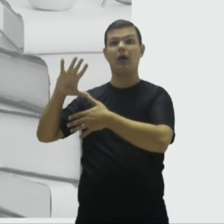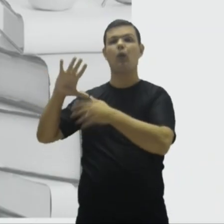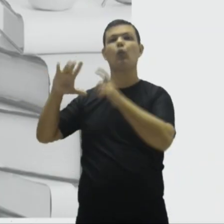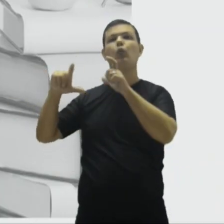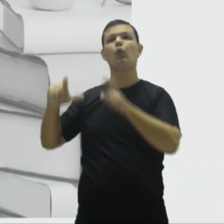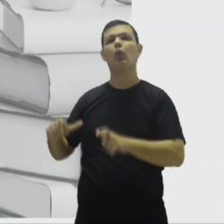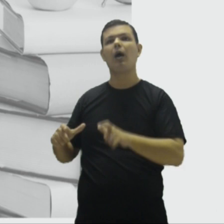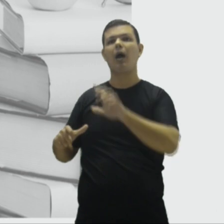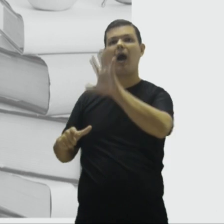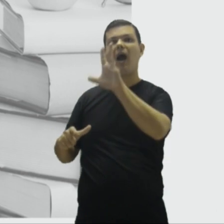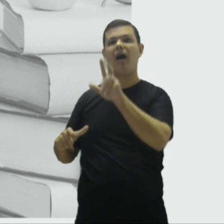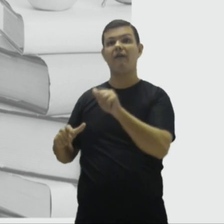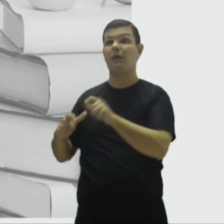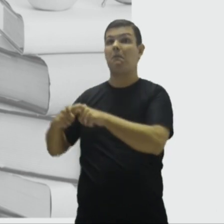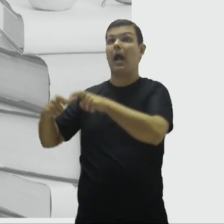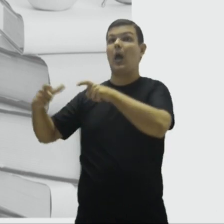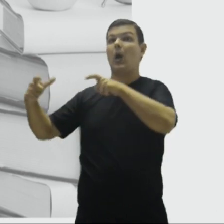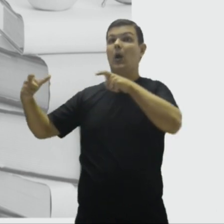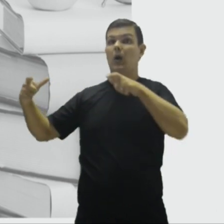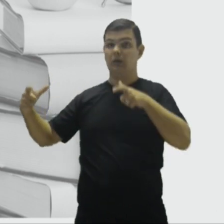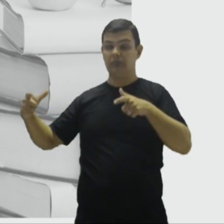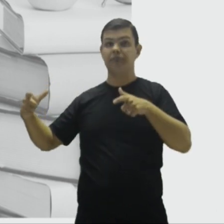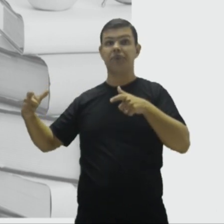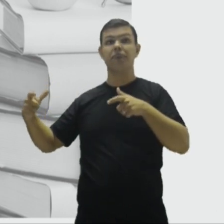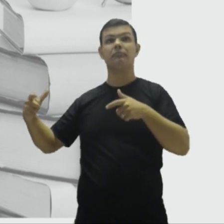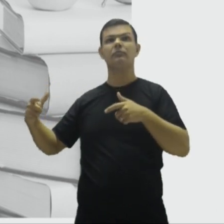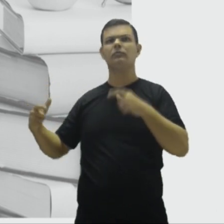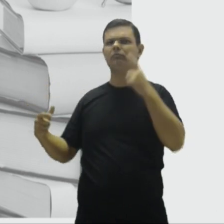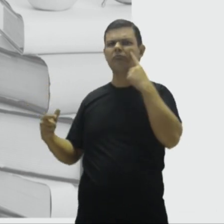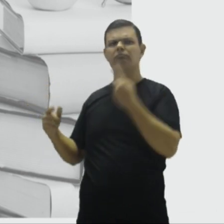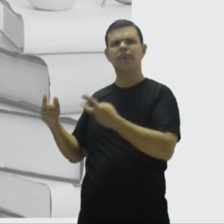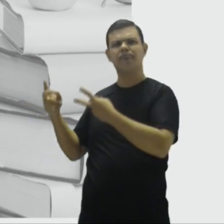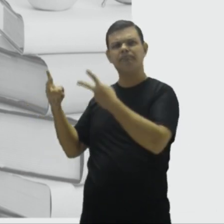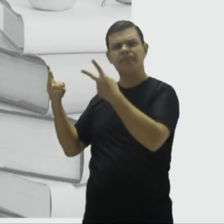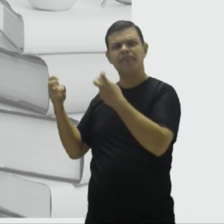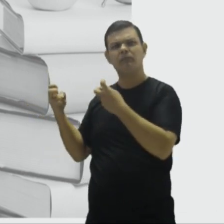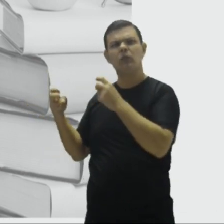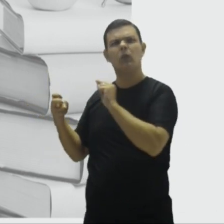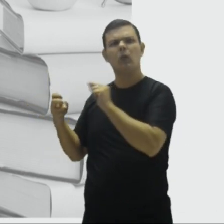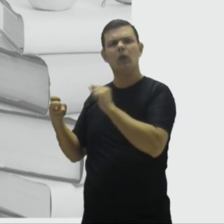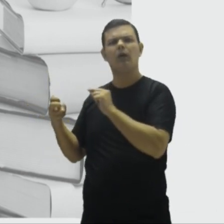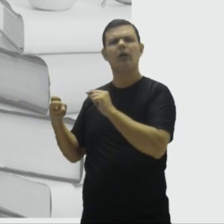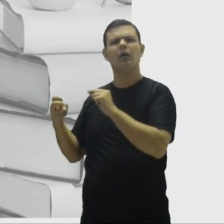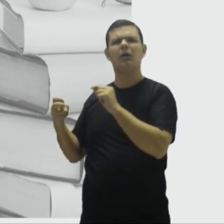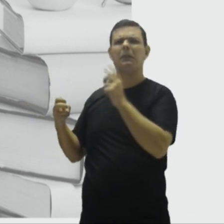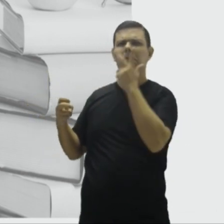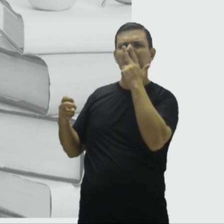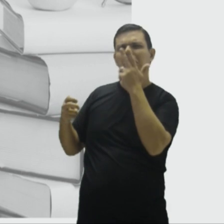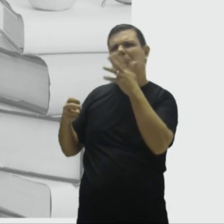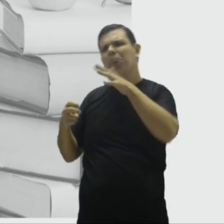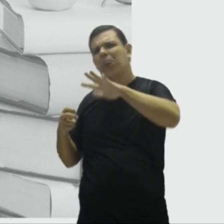dos maiores continentes que existe. Inclusive, se você observar o mapa da África, ele até se assemelha assim, um pouco ao mapa do Brasil,